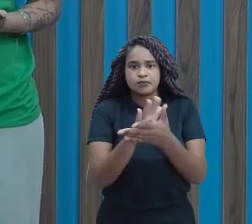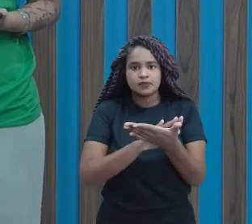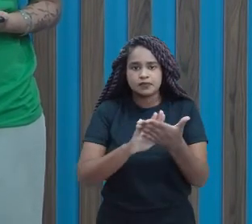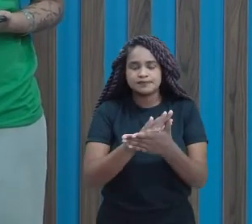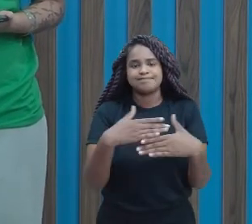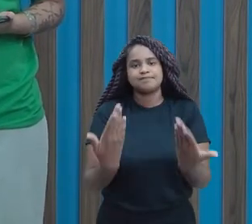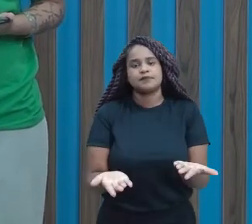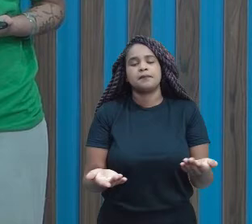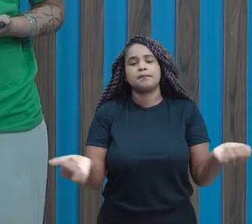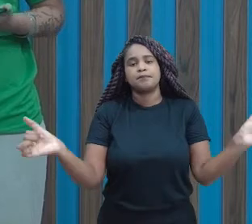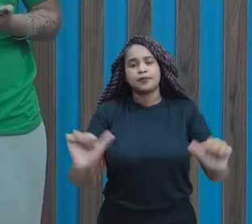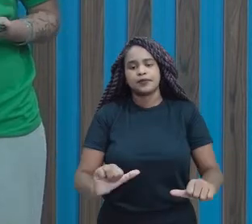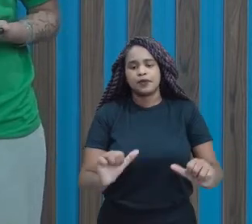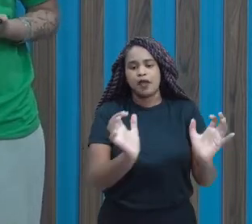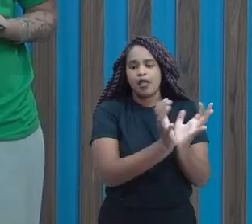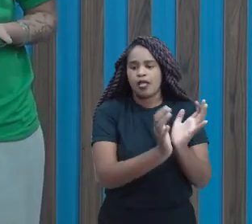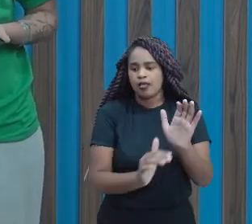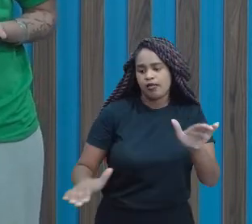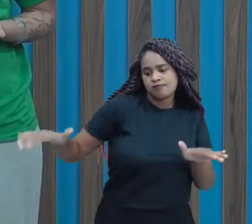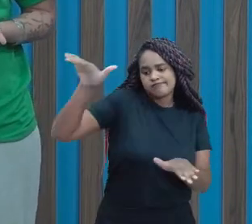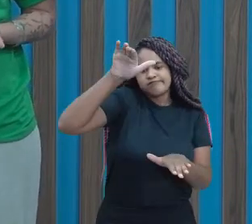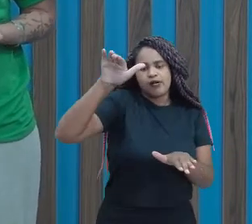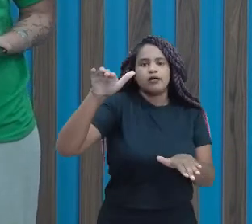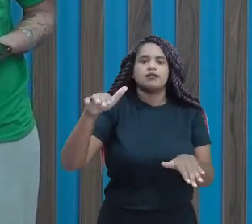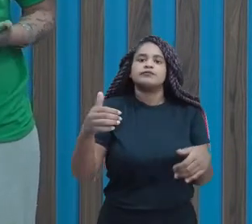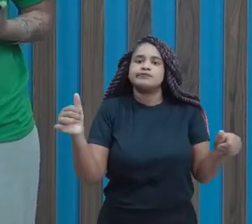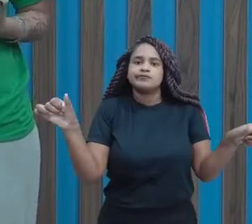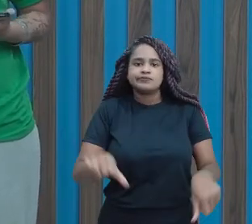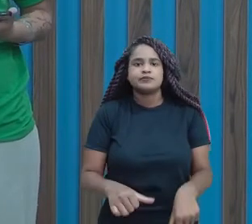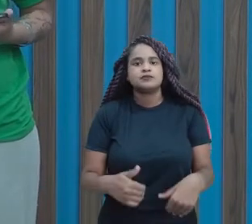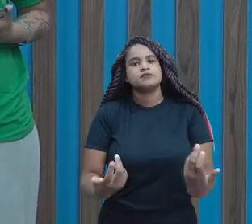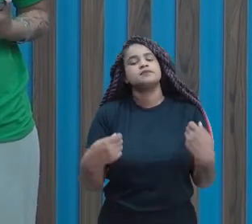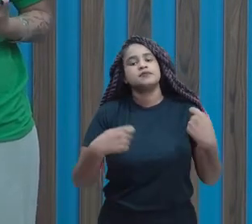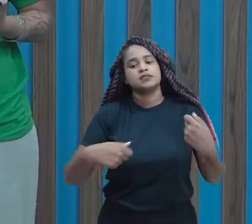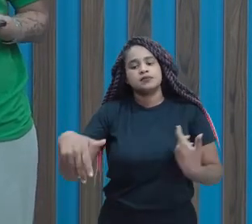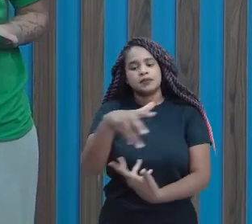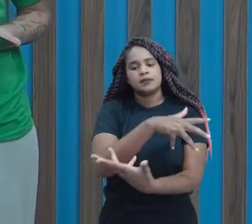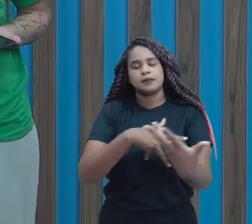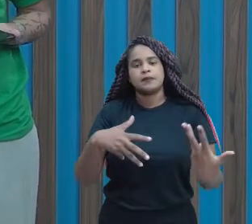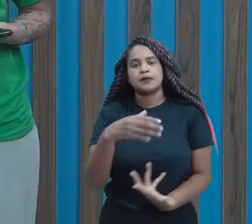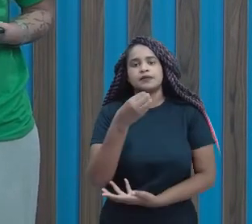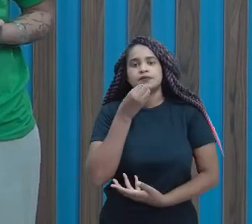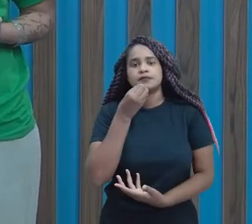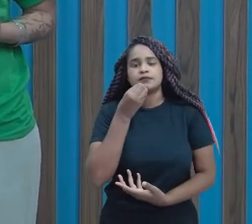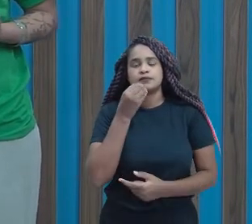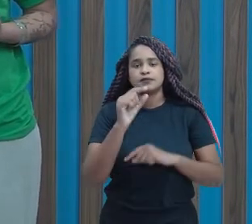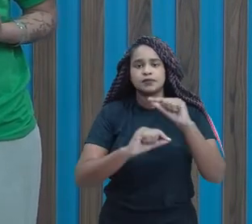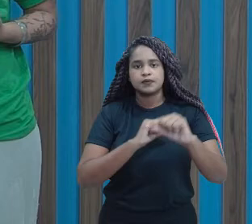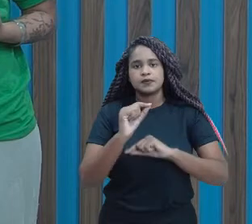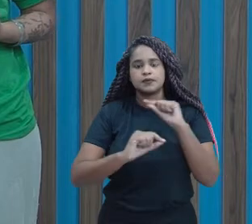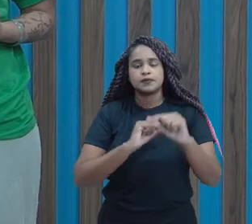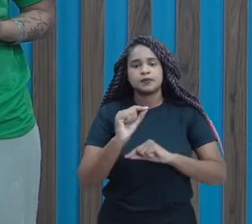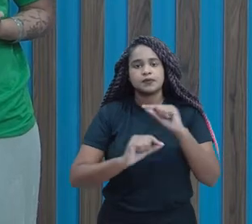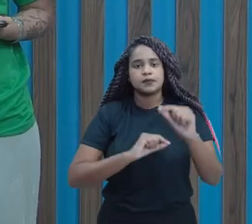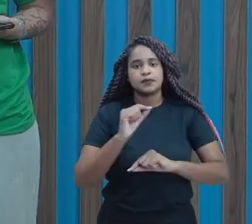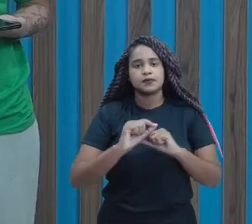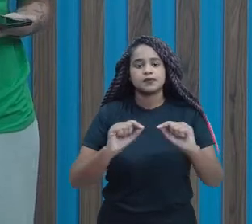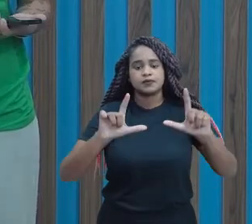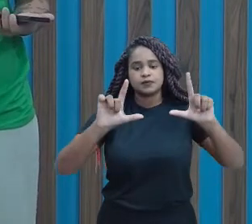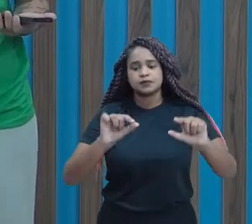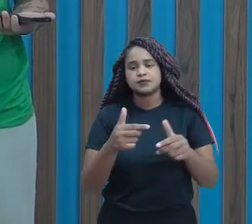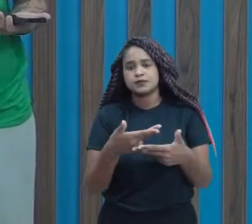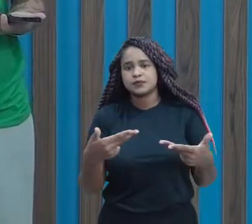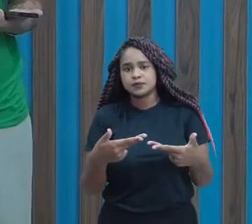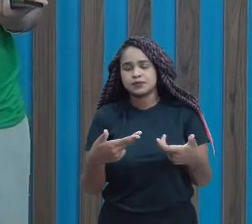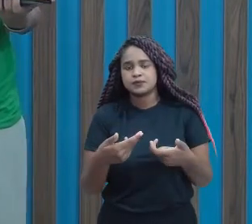da desigualdade. Precisa haver realmente um diálogo aí para enfrentamento dessas questões, porque aqui